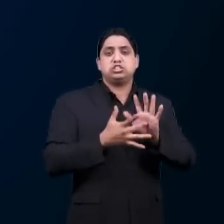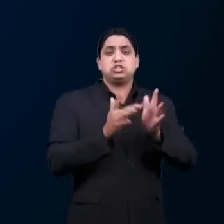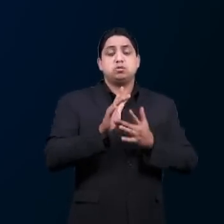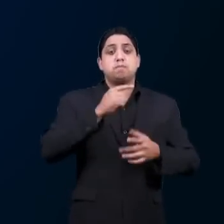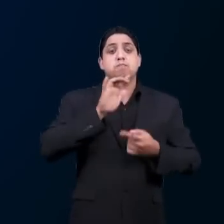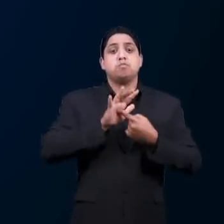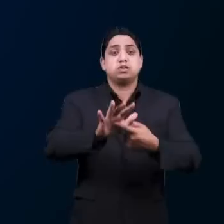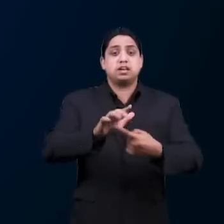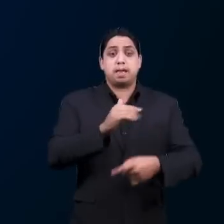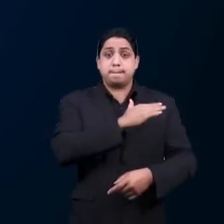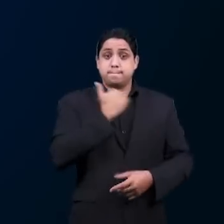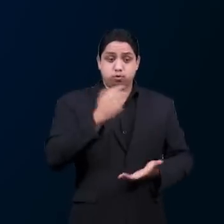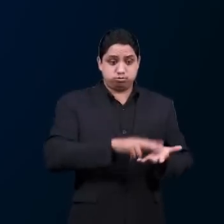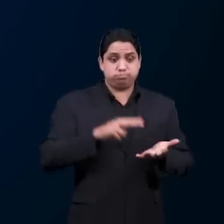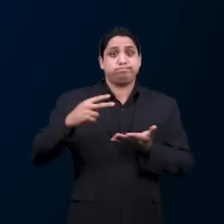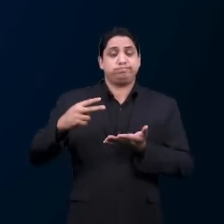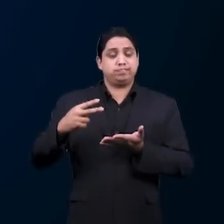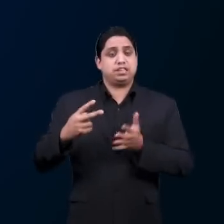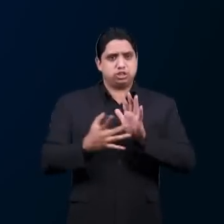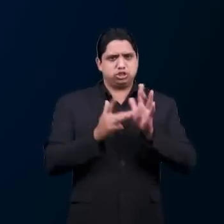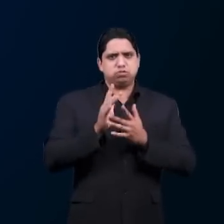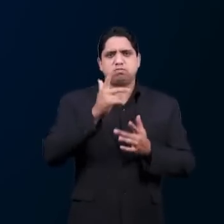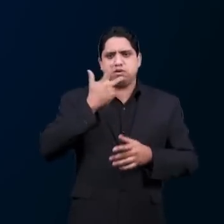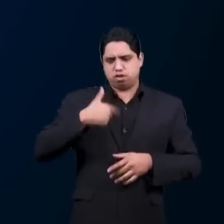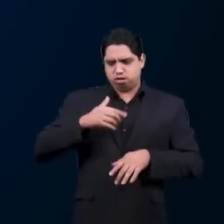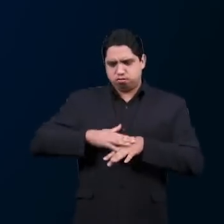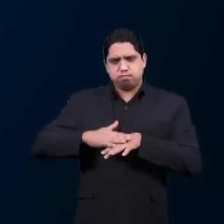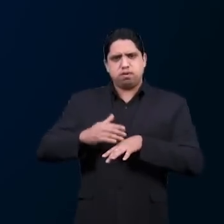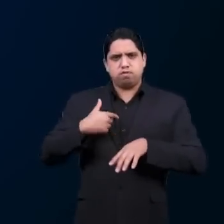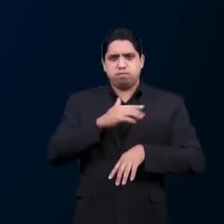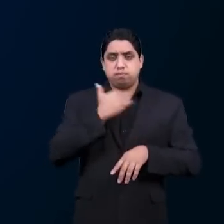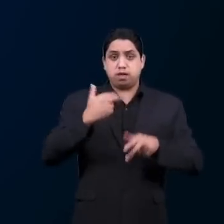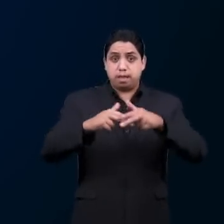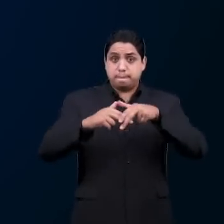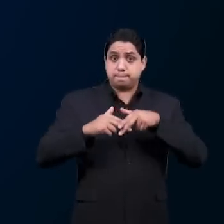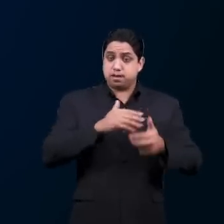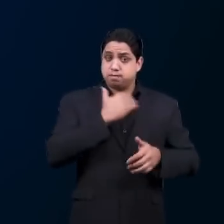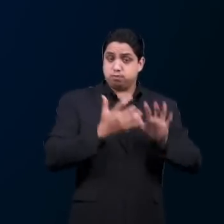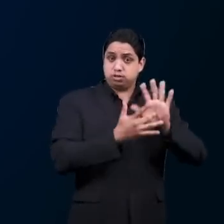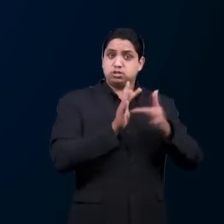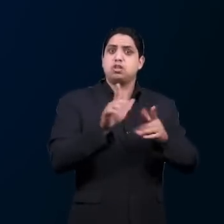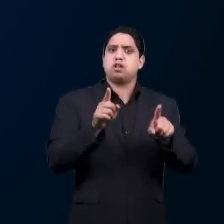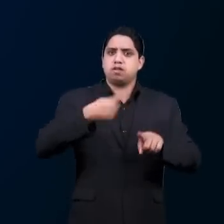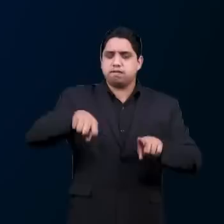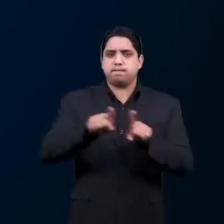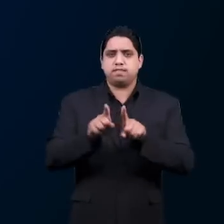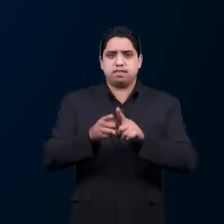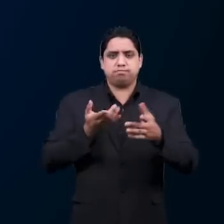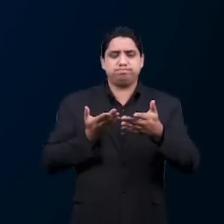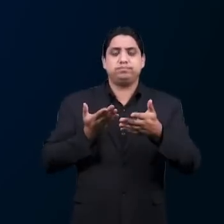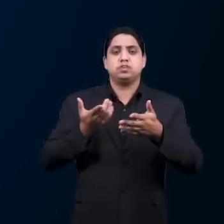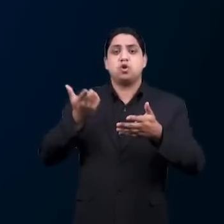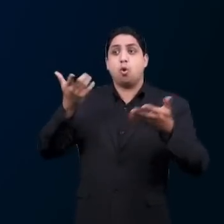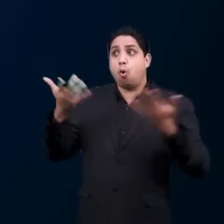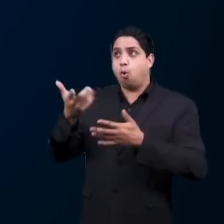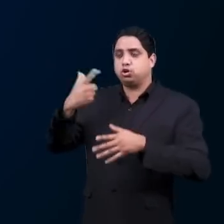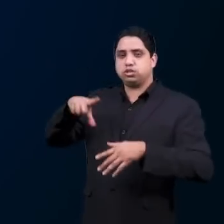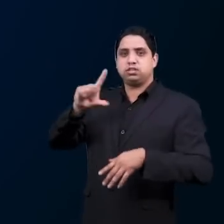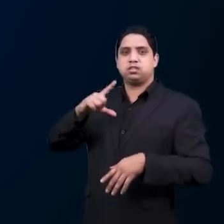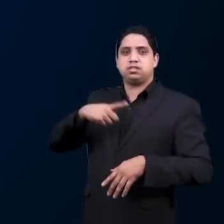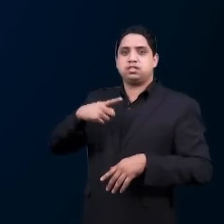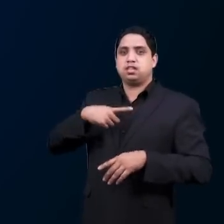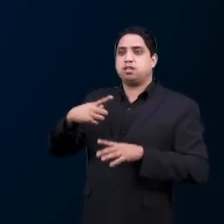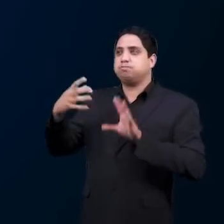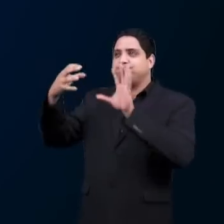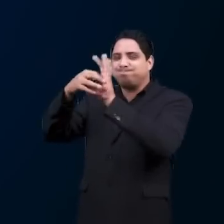da sua morte e ressurreição. E através do sacrifício de Jesus, nós também teríamos acesso à presença do Pai.